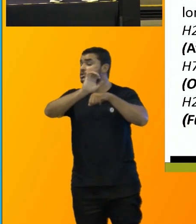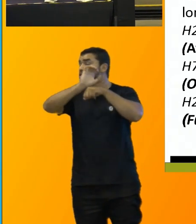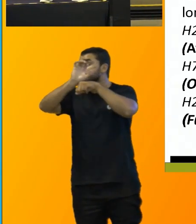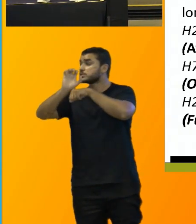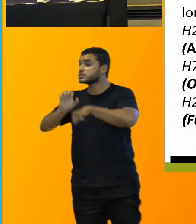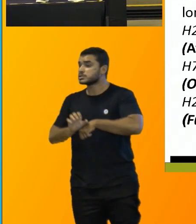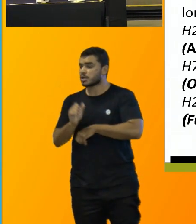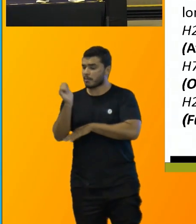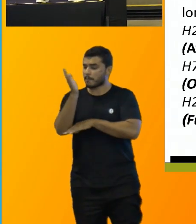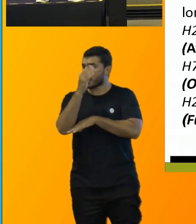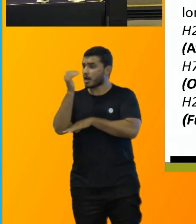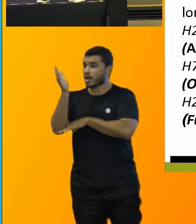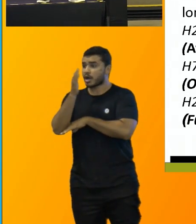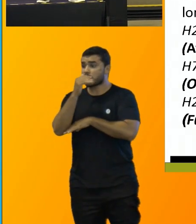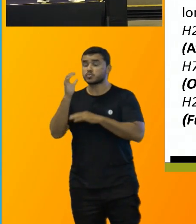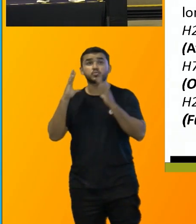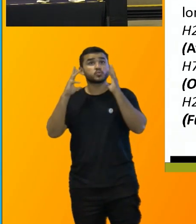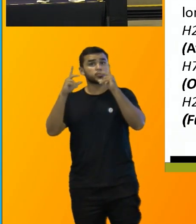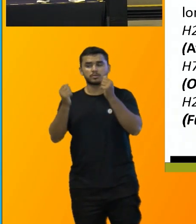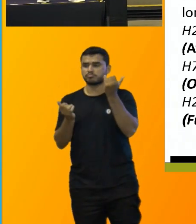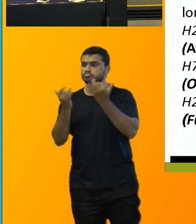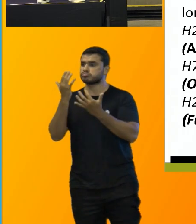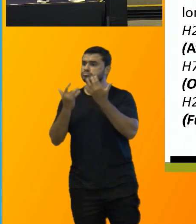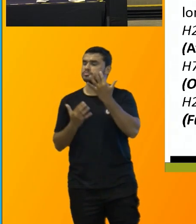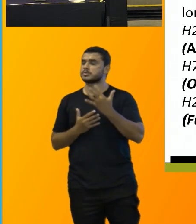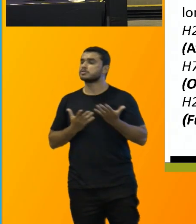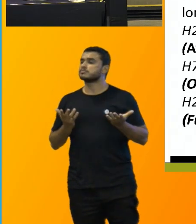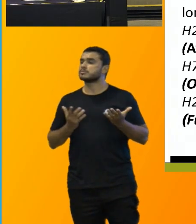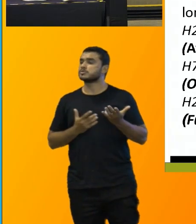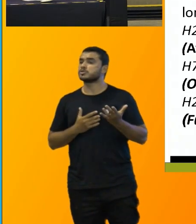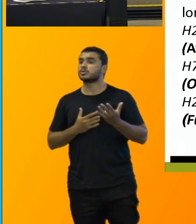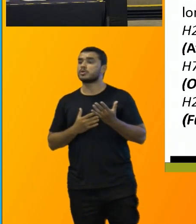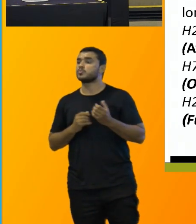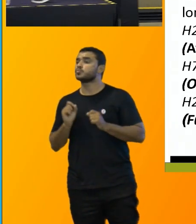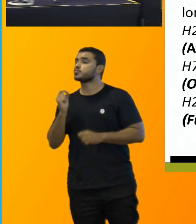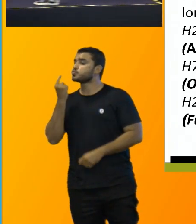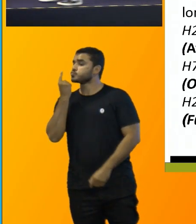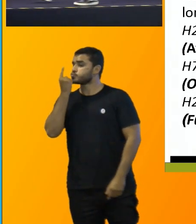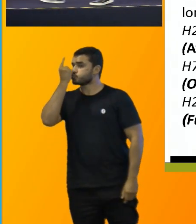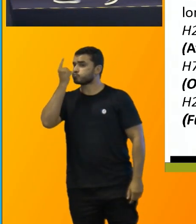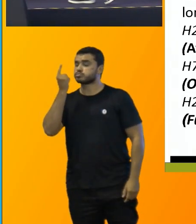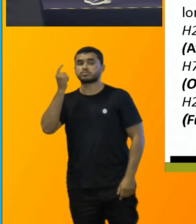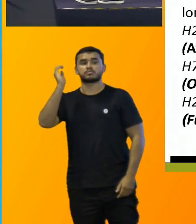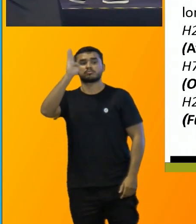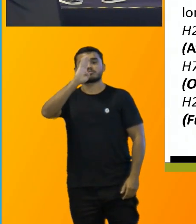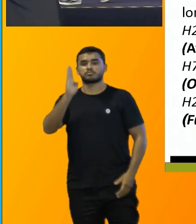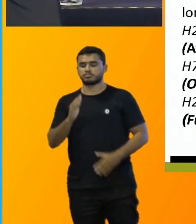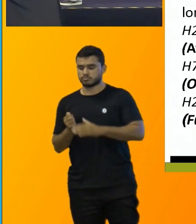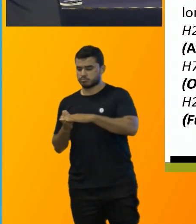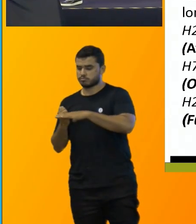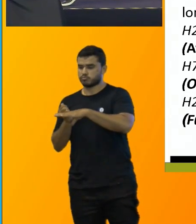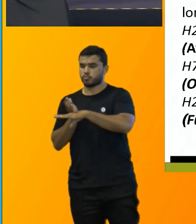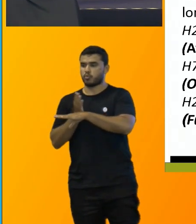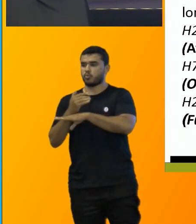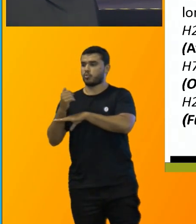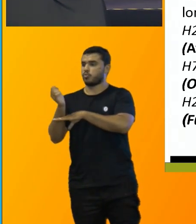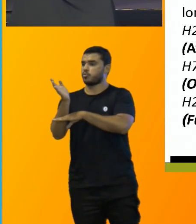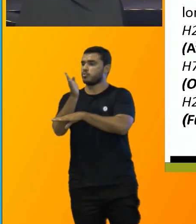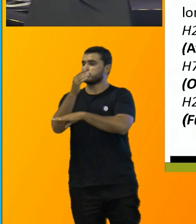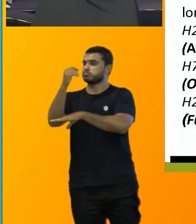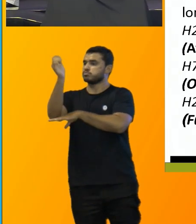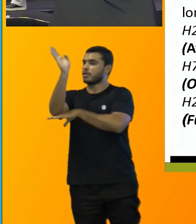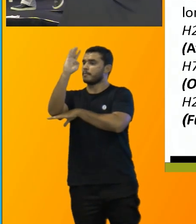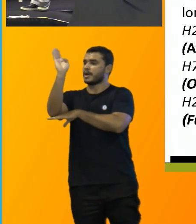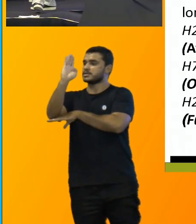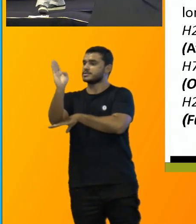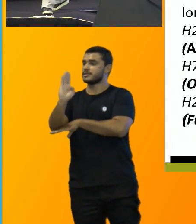dos estados foram queimadas. E ao final foi hasteada a bandeira brasileira. Olha a simbologia que